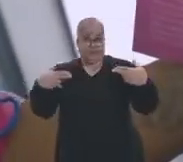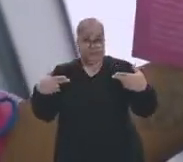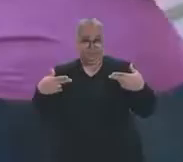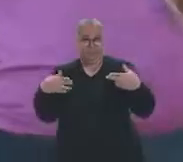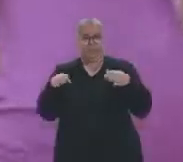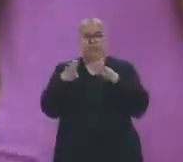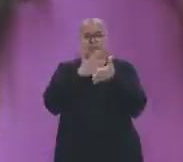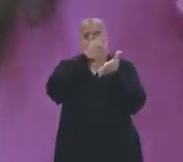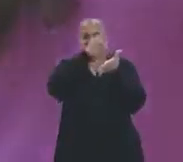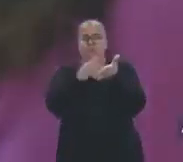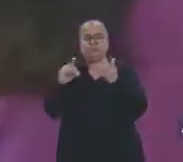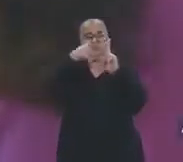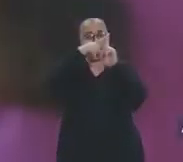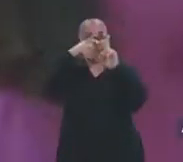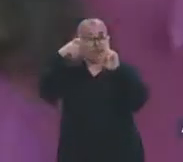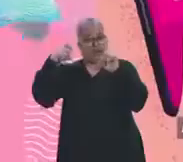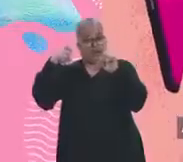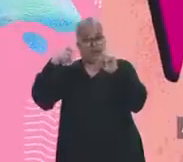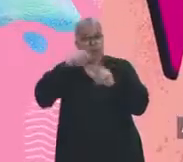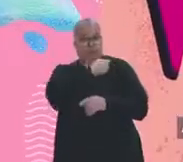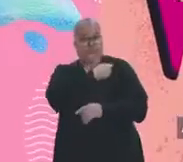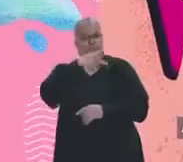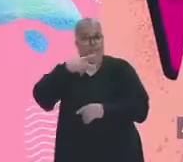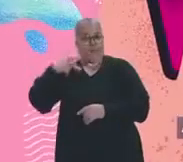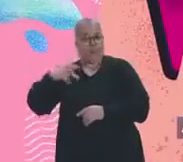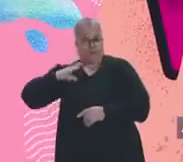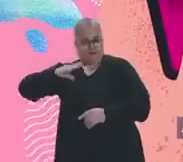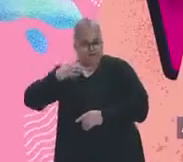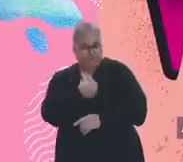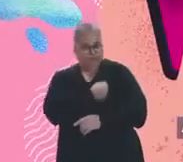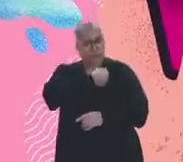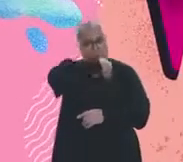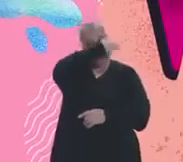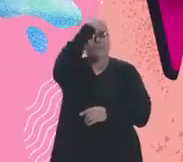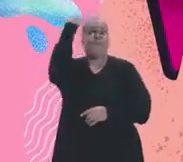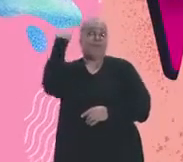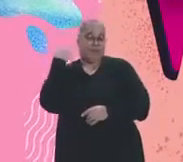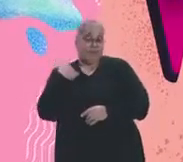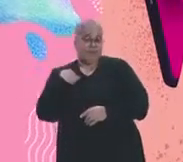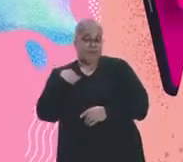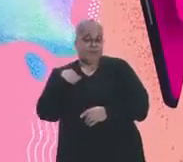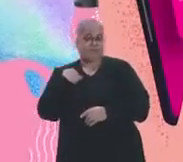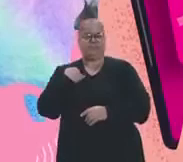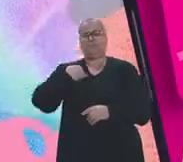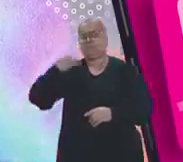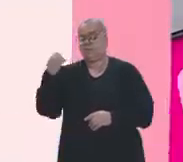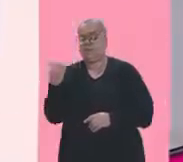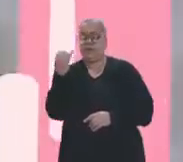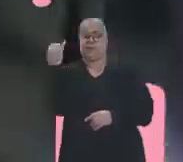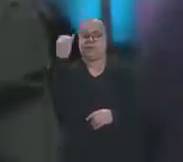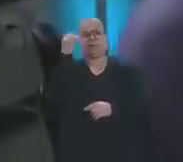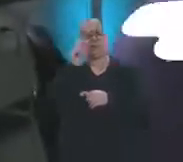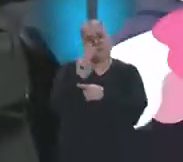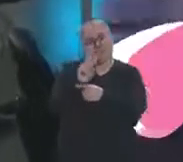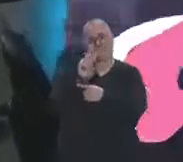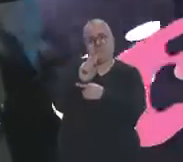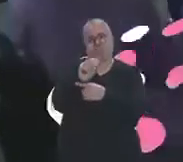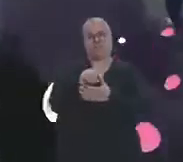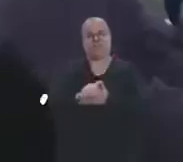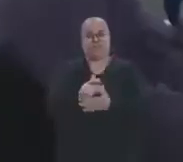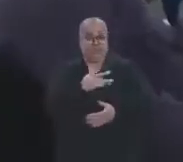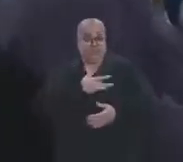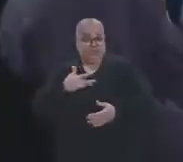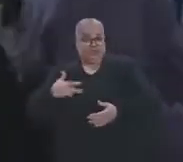E para combater a violência, a Prefeitura desenvolveu o aplicativo Salve Maria, uma importante ferramenta de proteção.